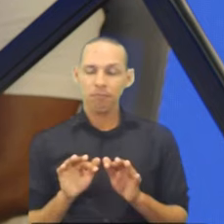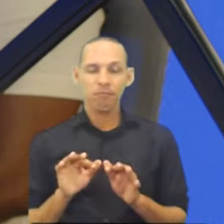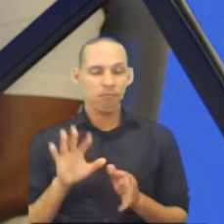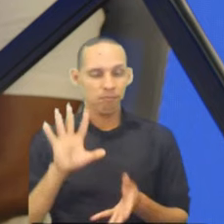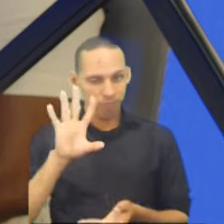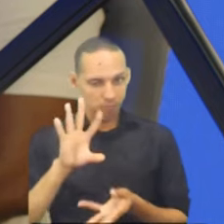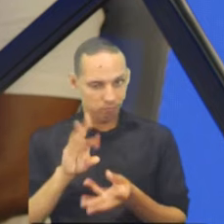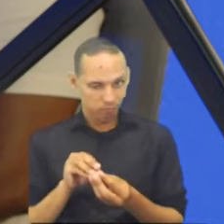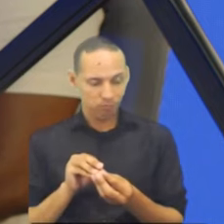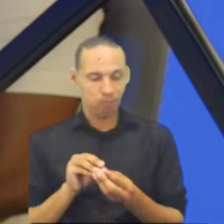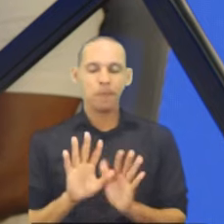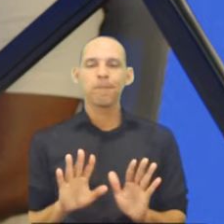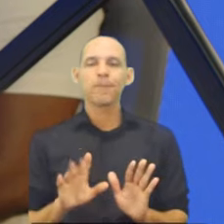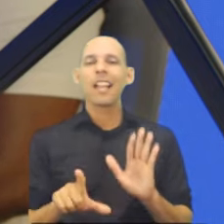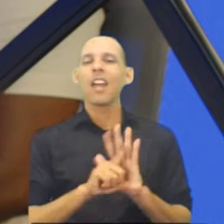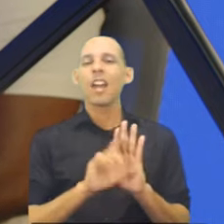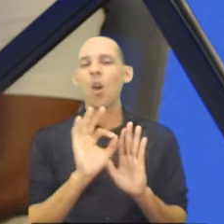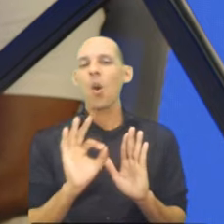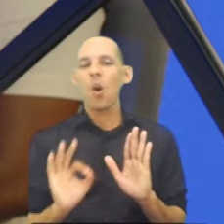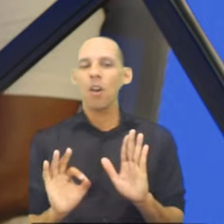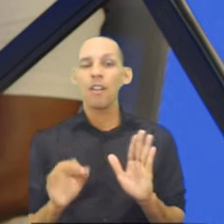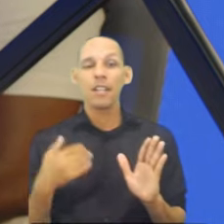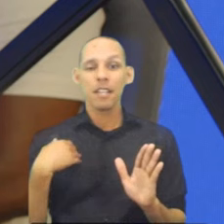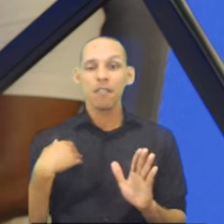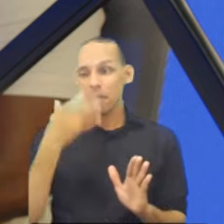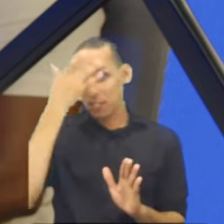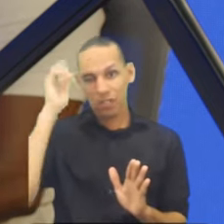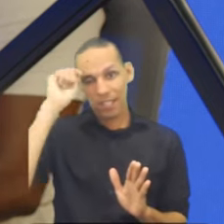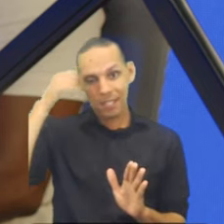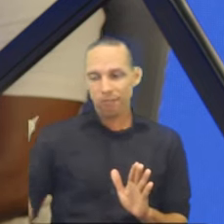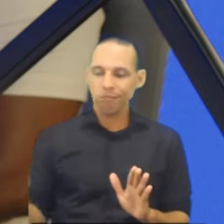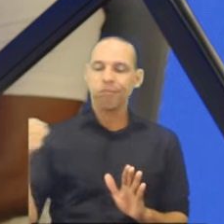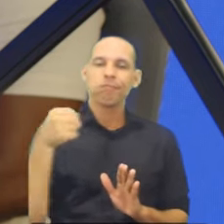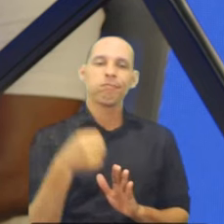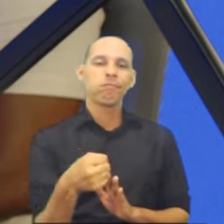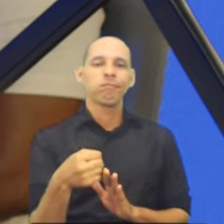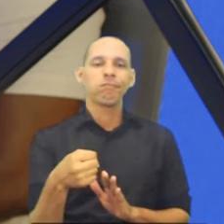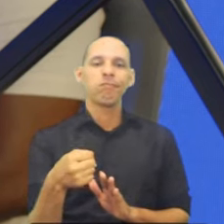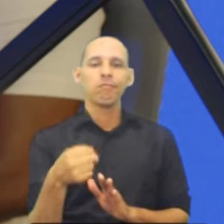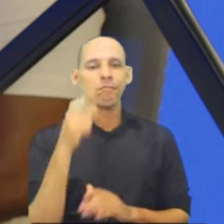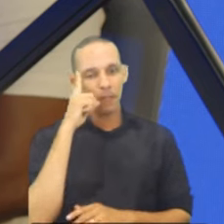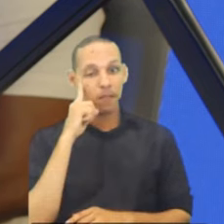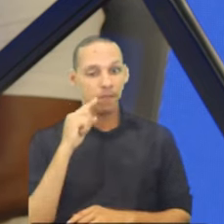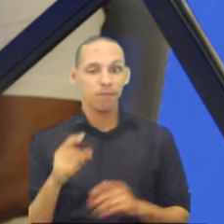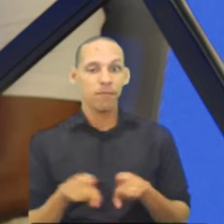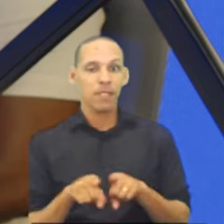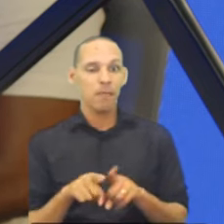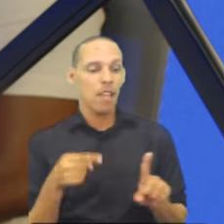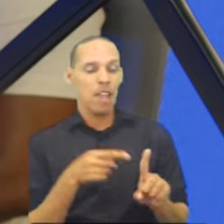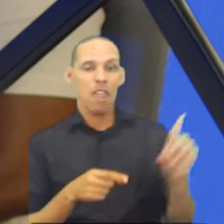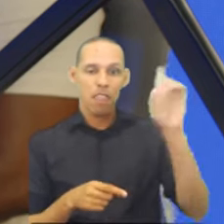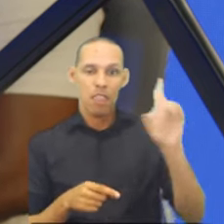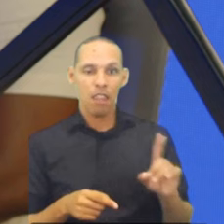simplificar Ah eu tenho a lei de cotas tal então eu trago uma pessoa negra para trabalhar aqui ou uma pessoa com